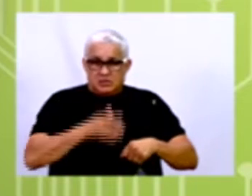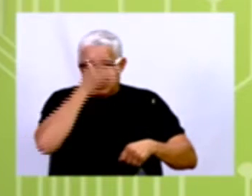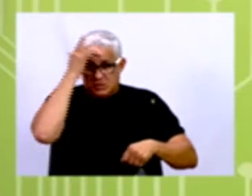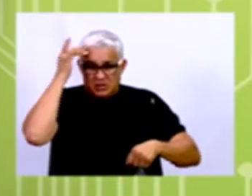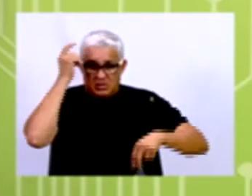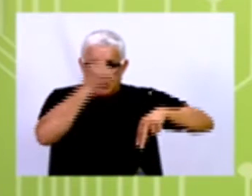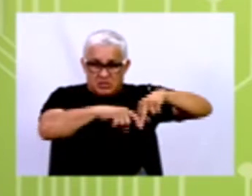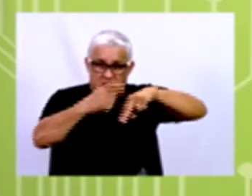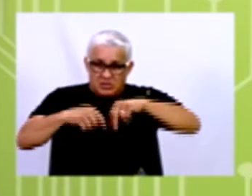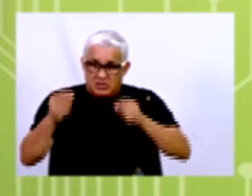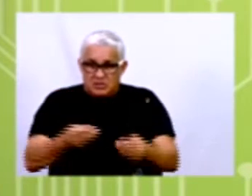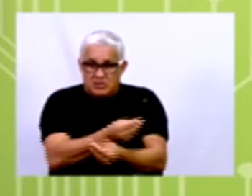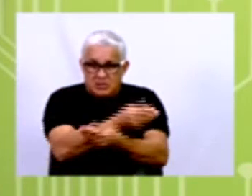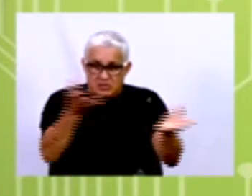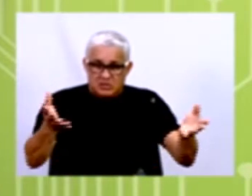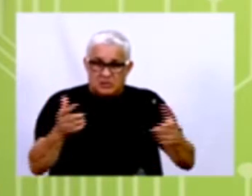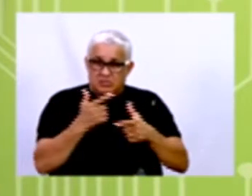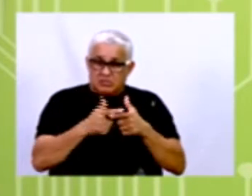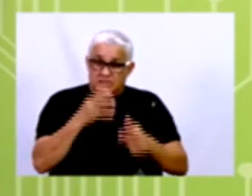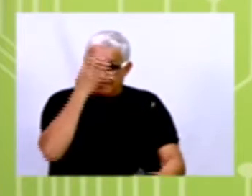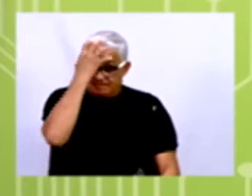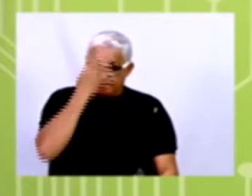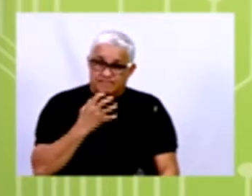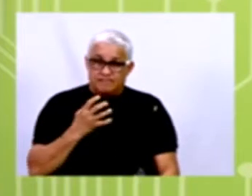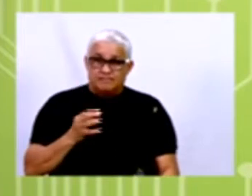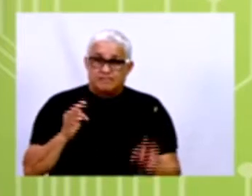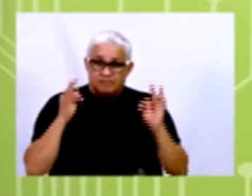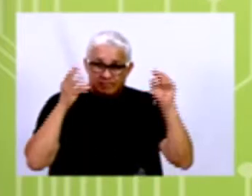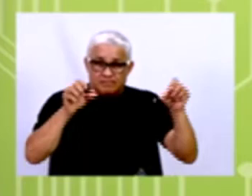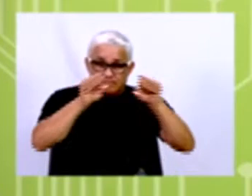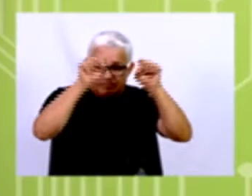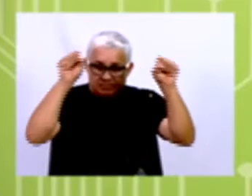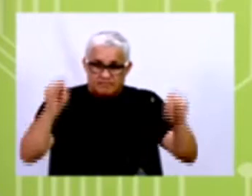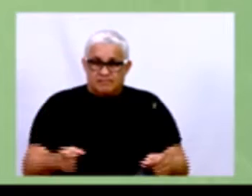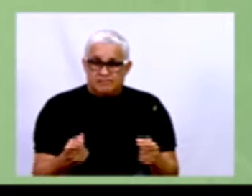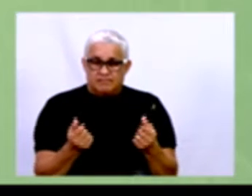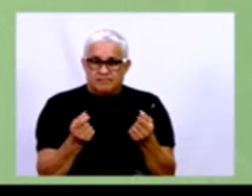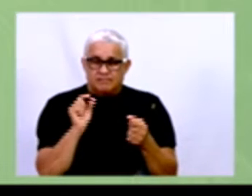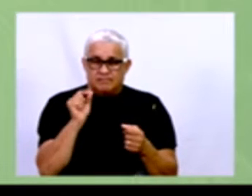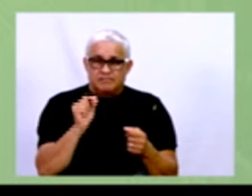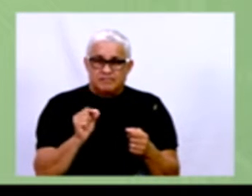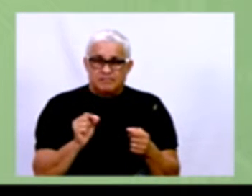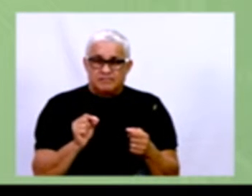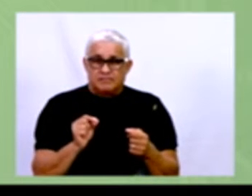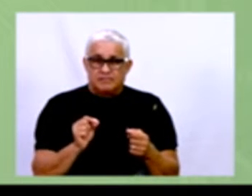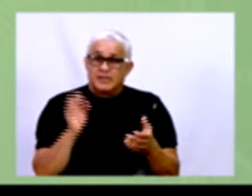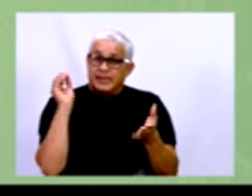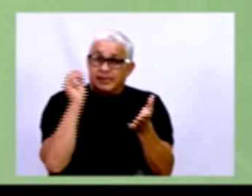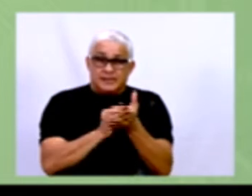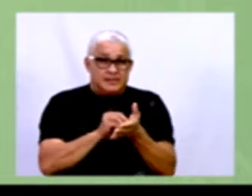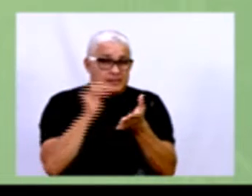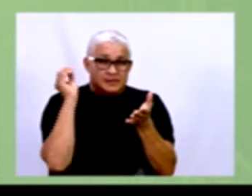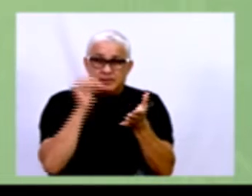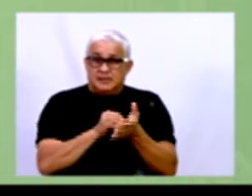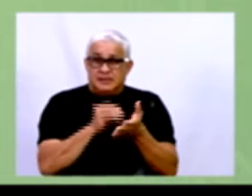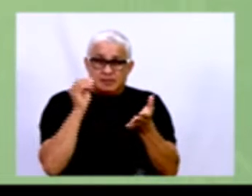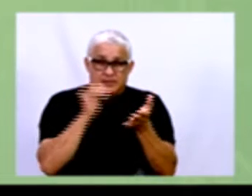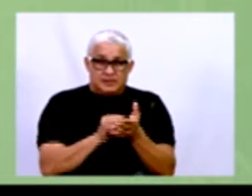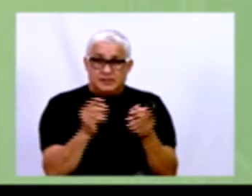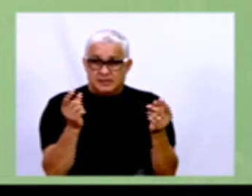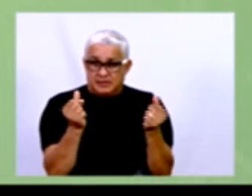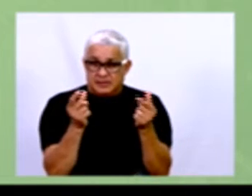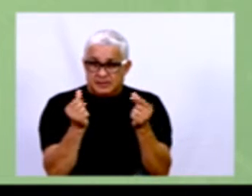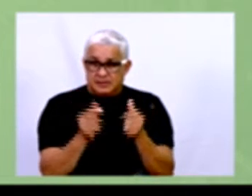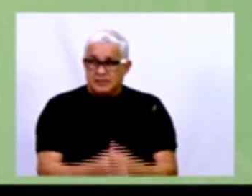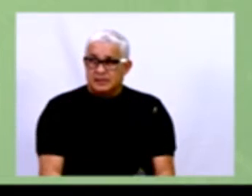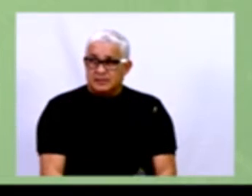necessidades humanas, gera um problema sério para todo o sistema econômico, que é a escassez da economia.